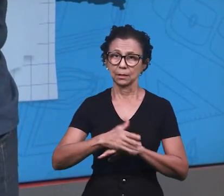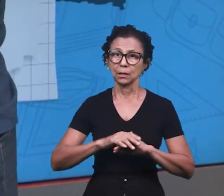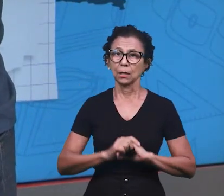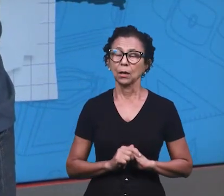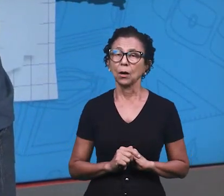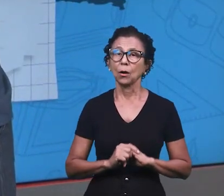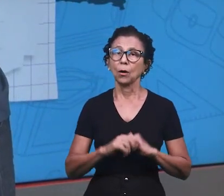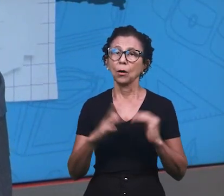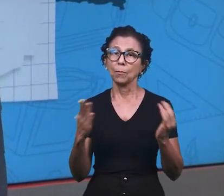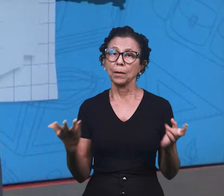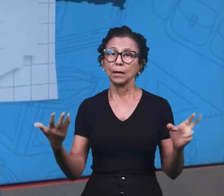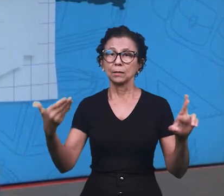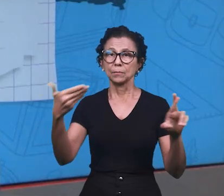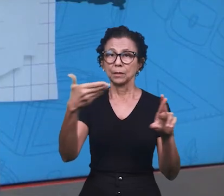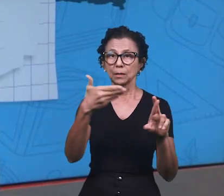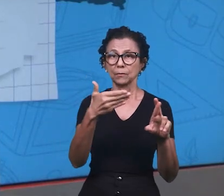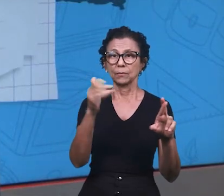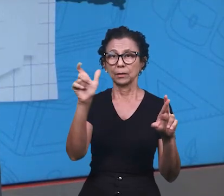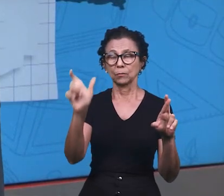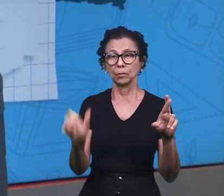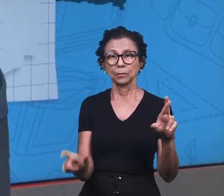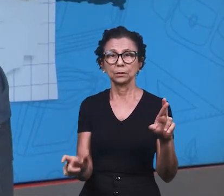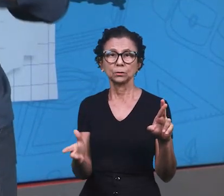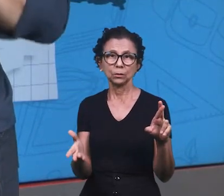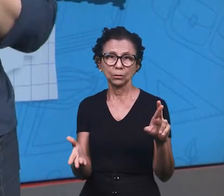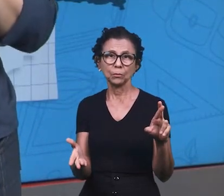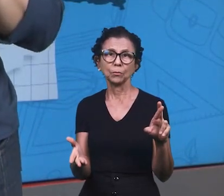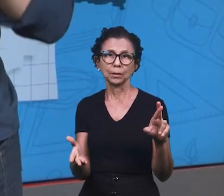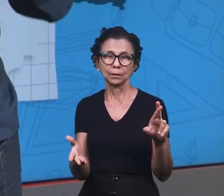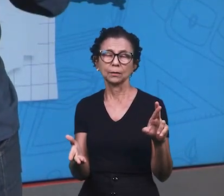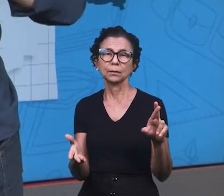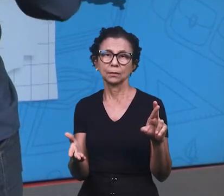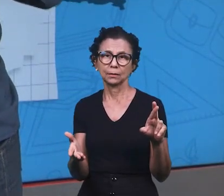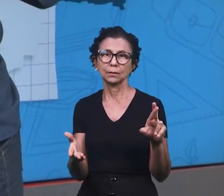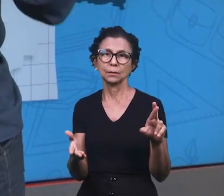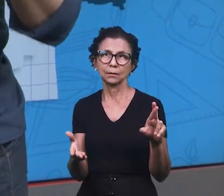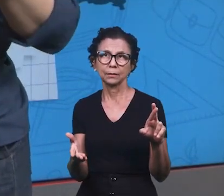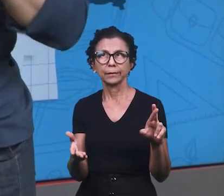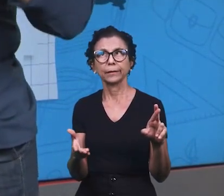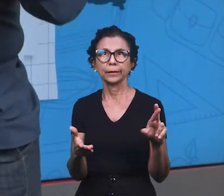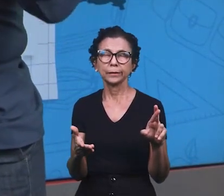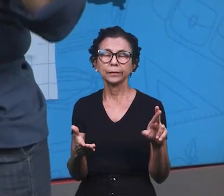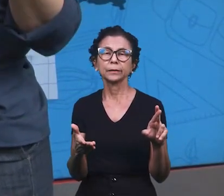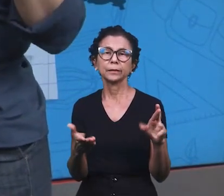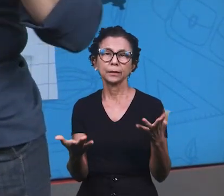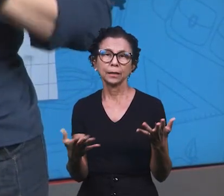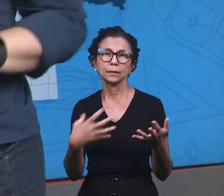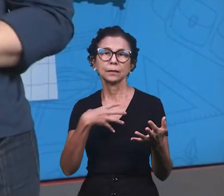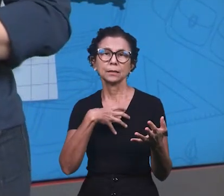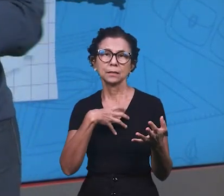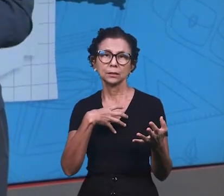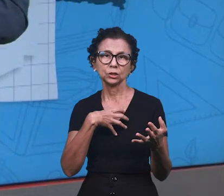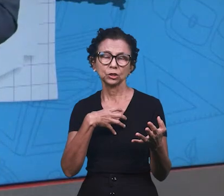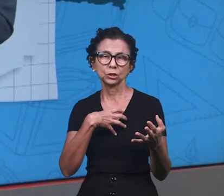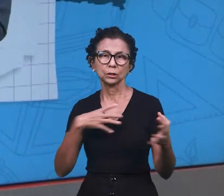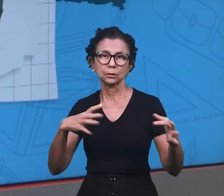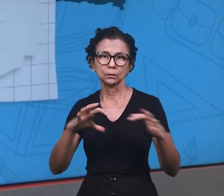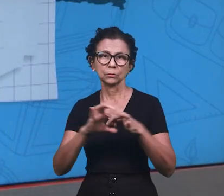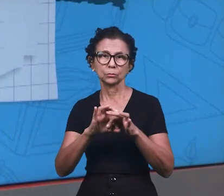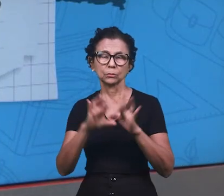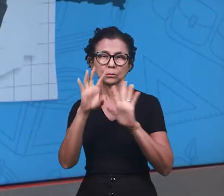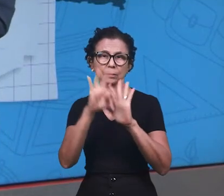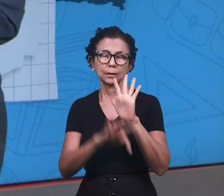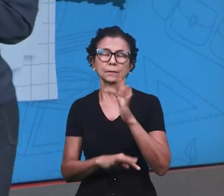compreensão baumaniana, eu estou me referindo a Bauman. E isso também faz parte dessa relação de sentido, dessa costura entre as partes do